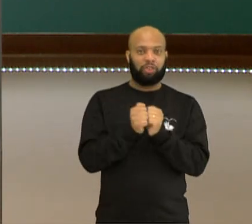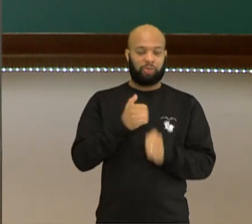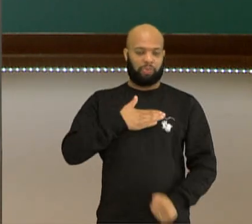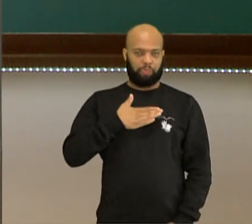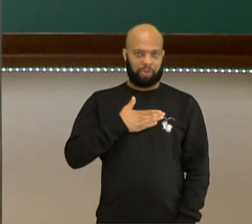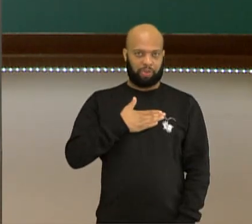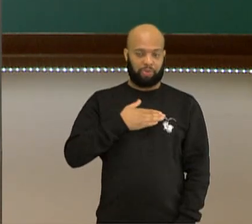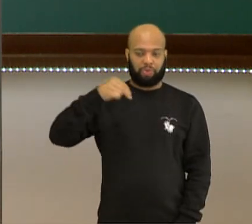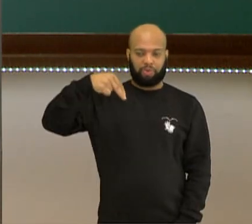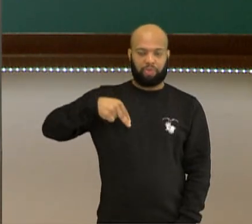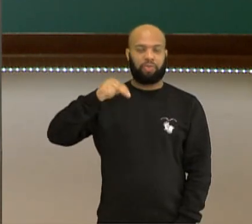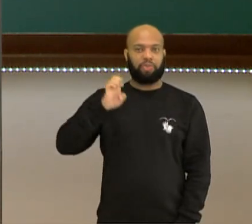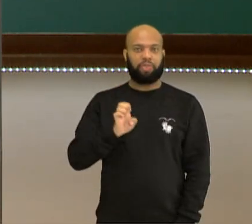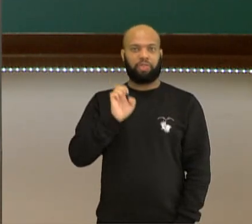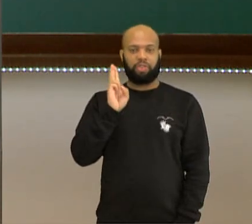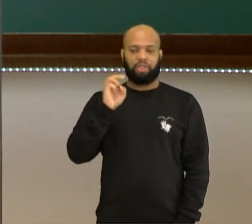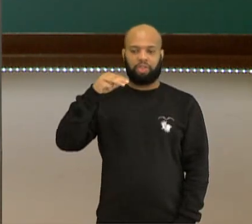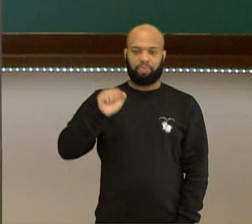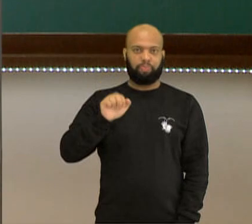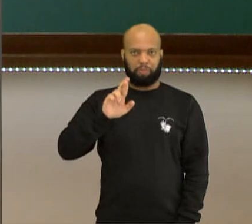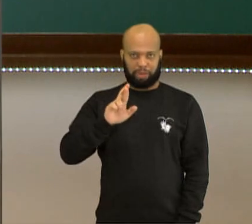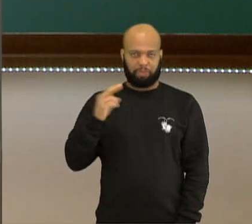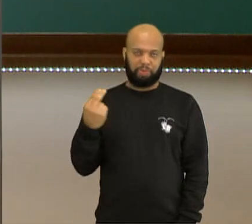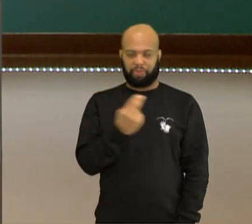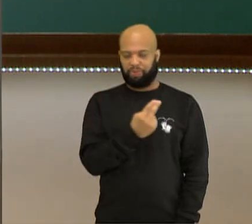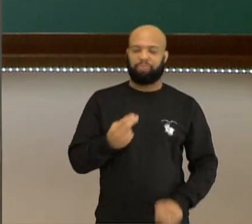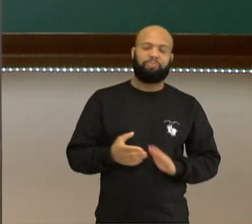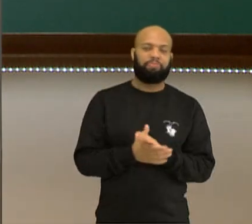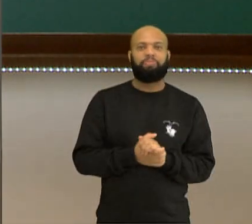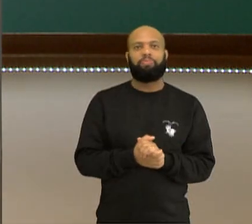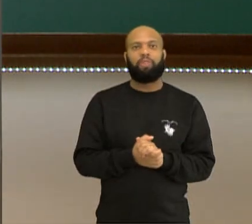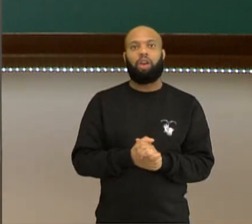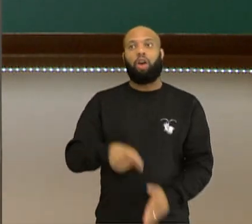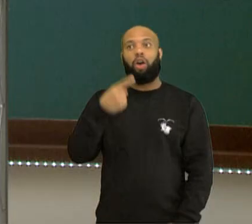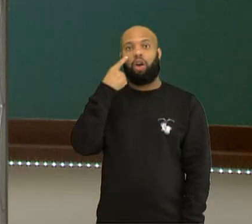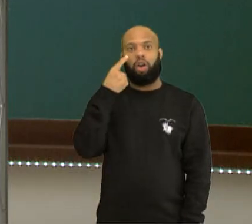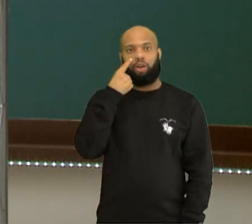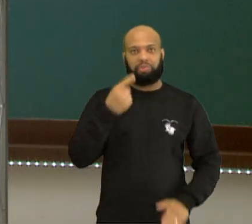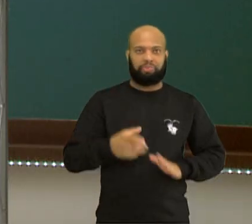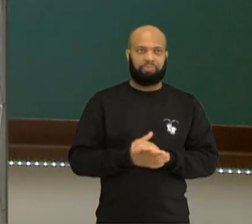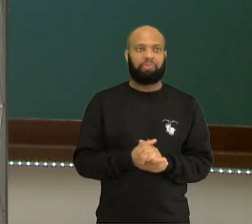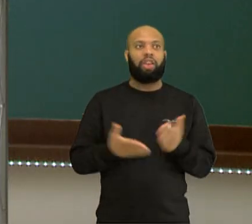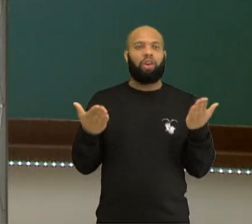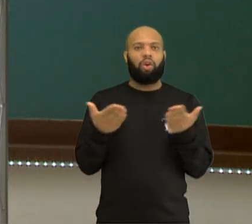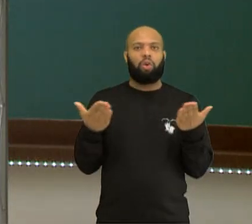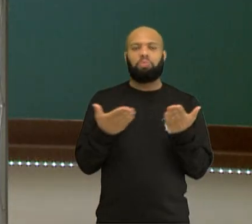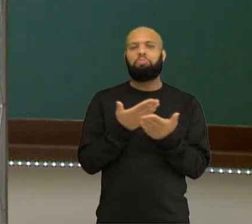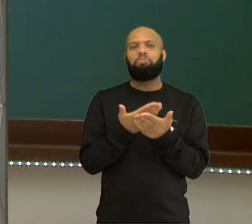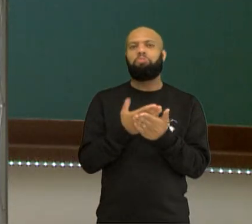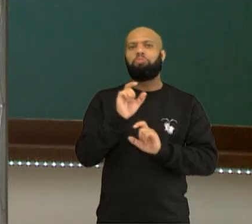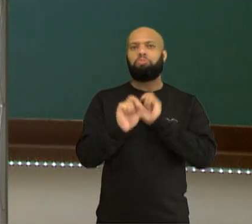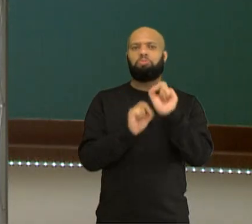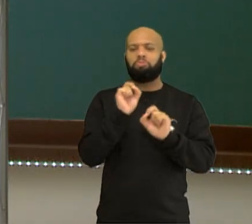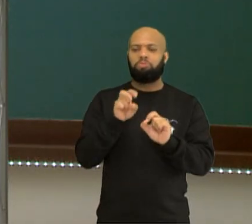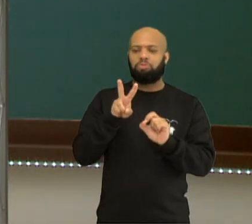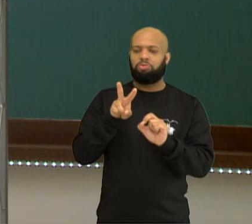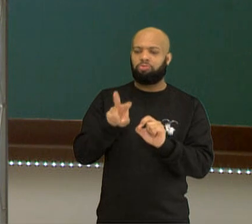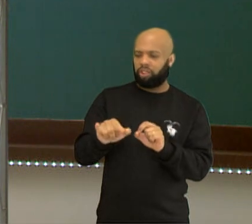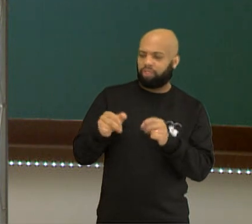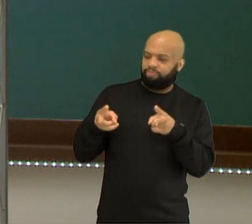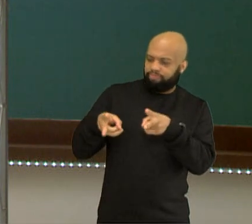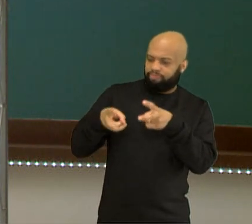Neumar? Vamos lá? Então, me acompanhem. Então, observem aqui. Vamos falar sobre o reconhecimento,